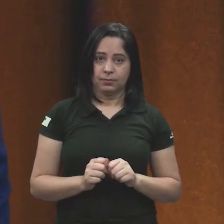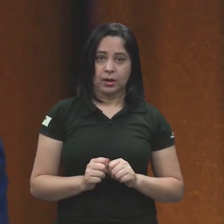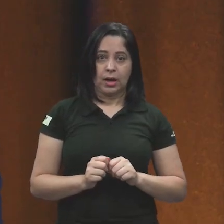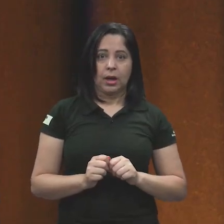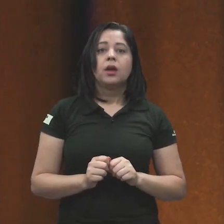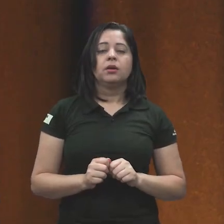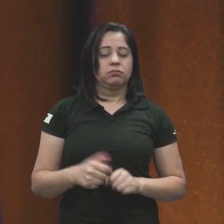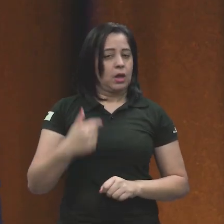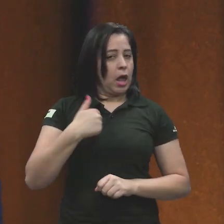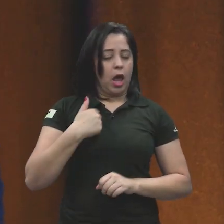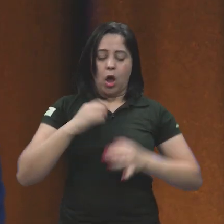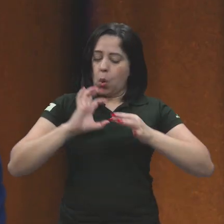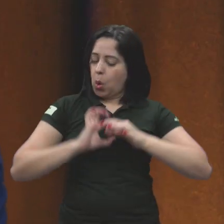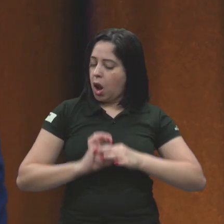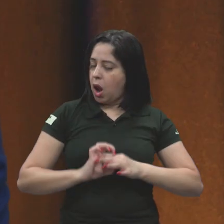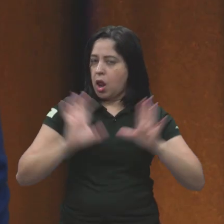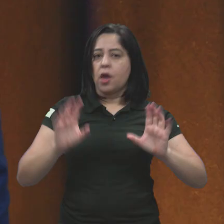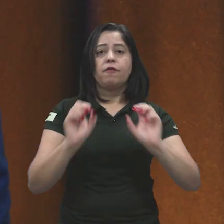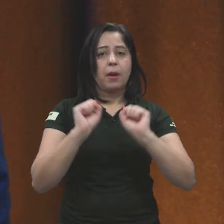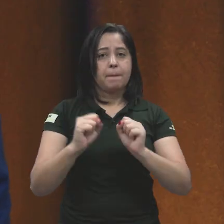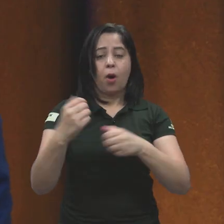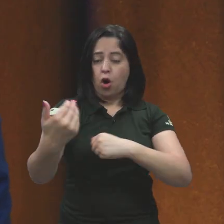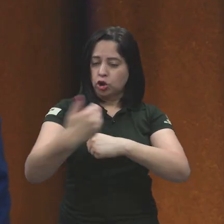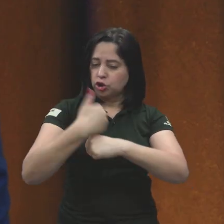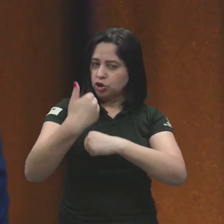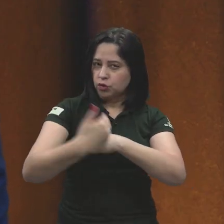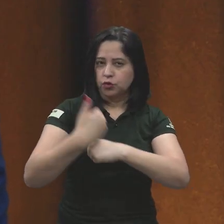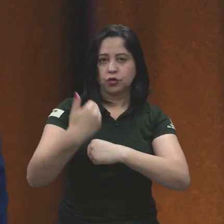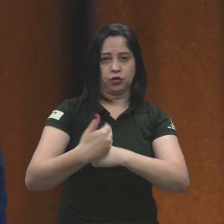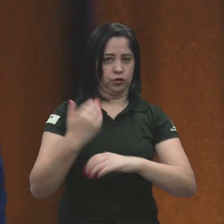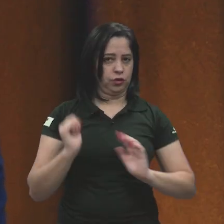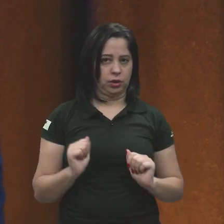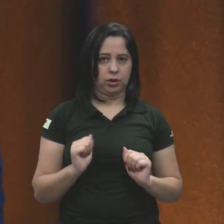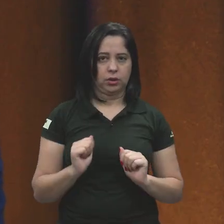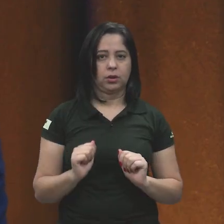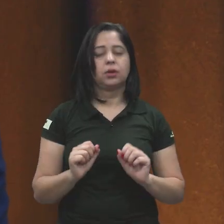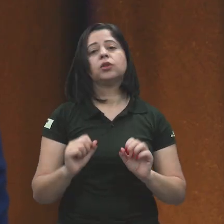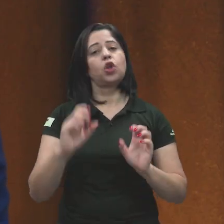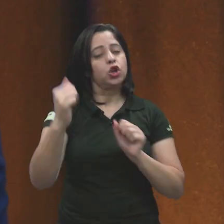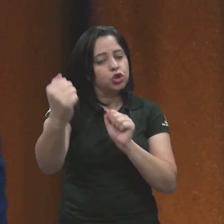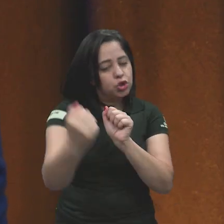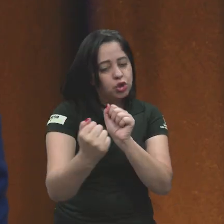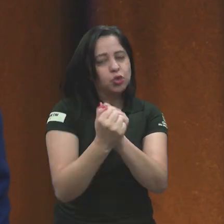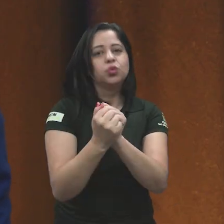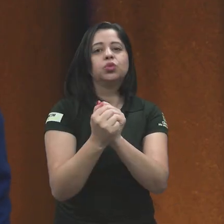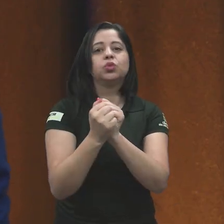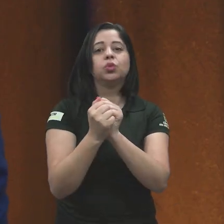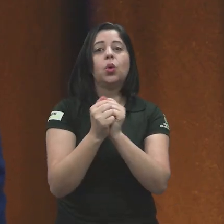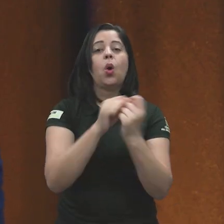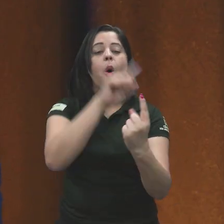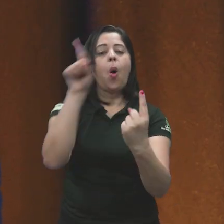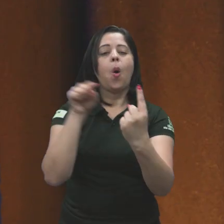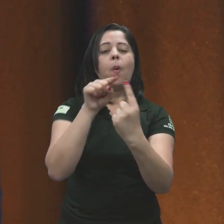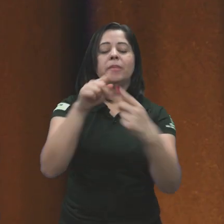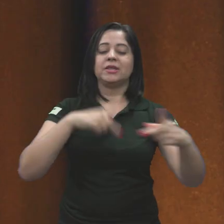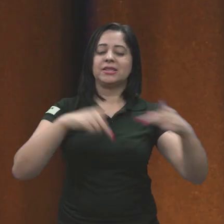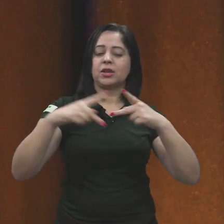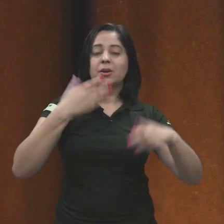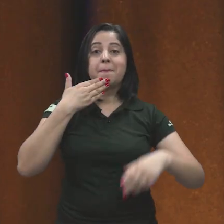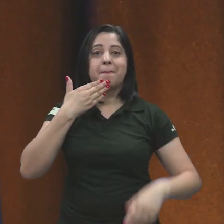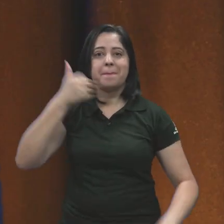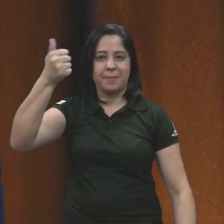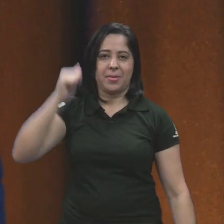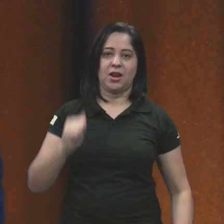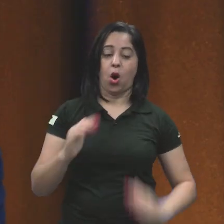Obviamente, o nosso mandato está à disposição de cada um de vocês para a gente somar e fazer de São José dos Campos uma cidade cada